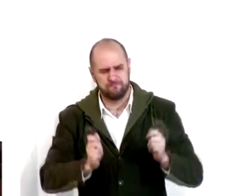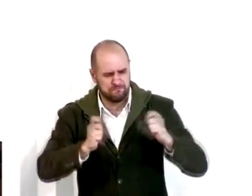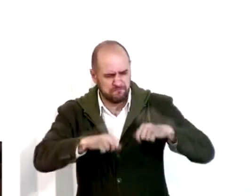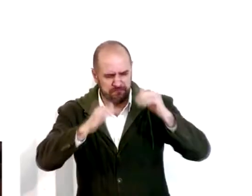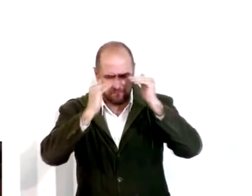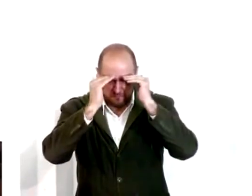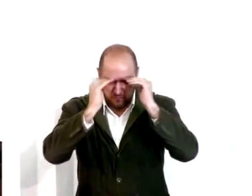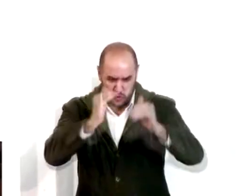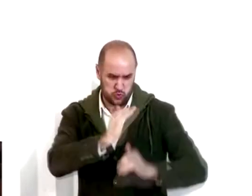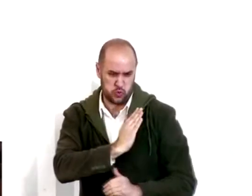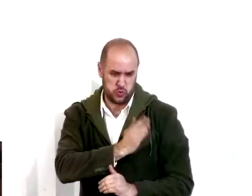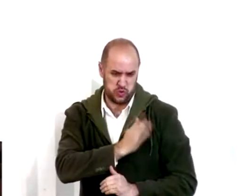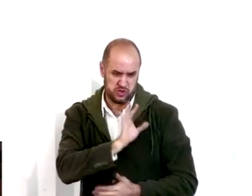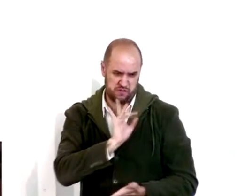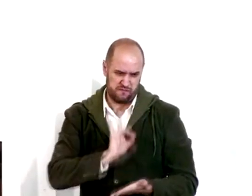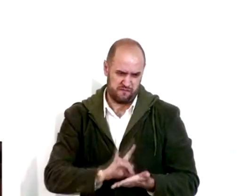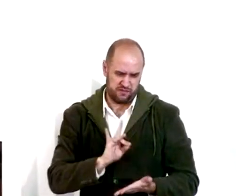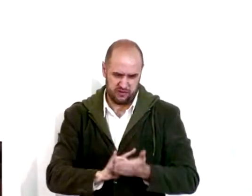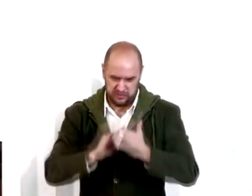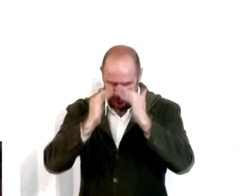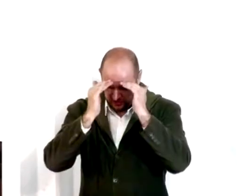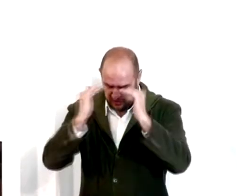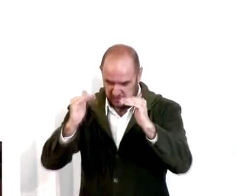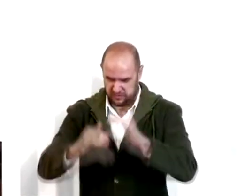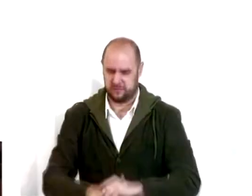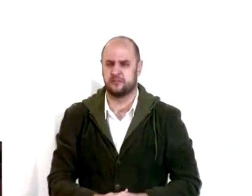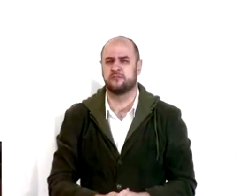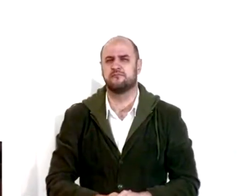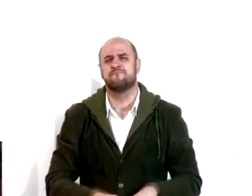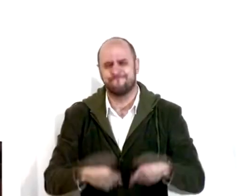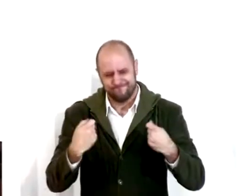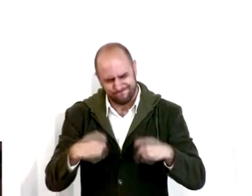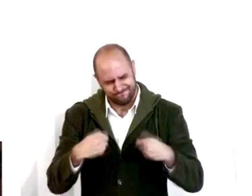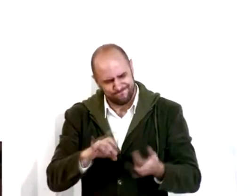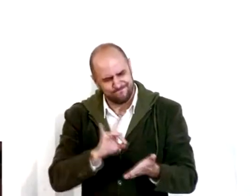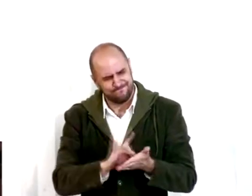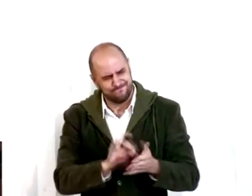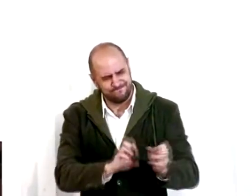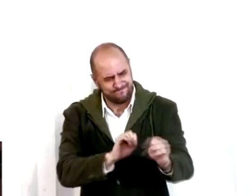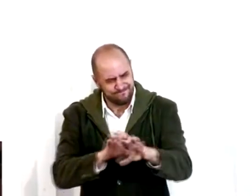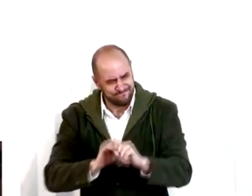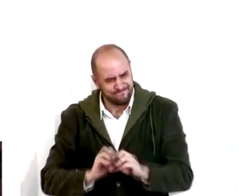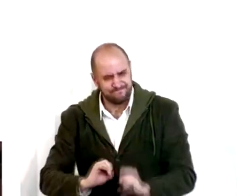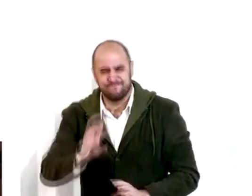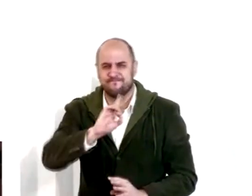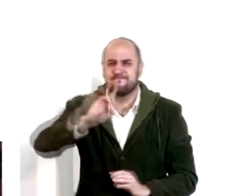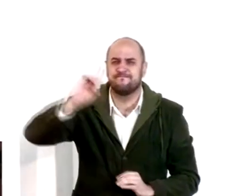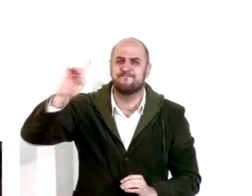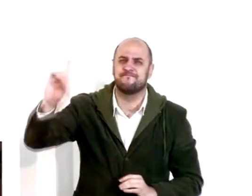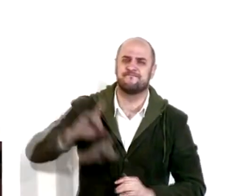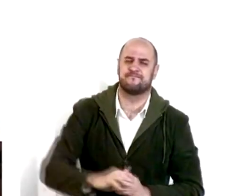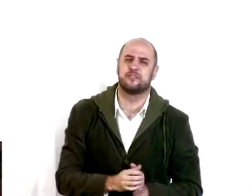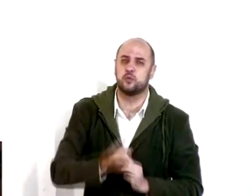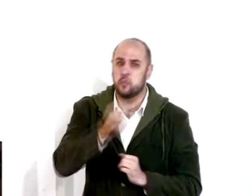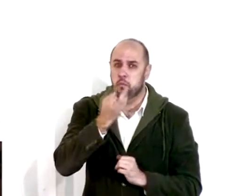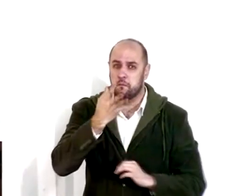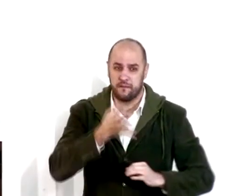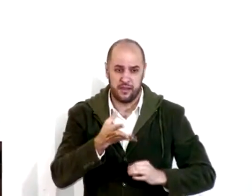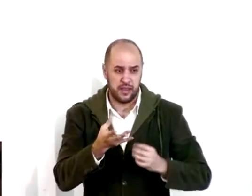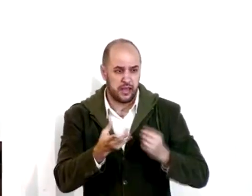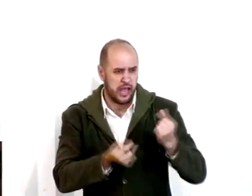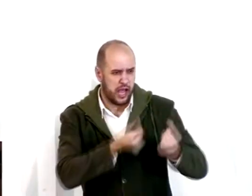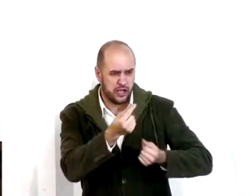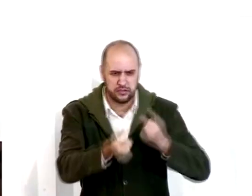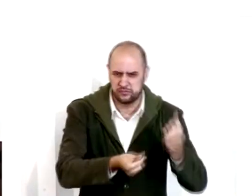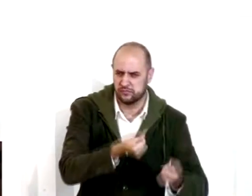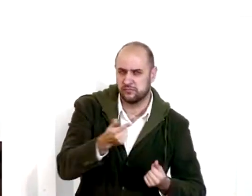temor no coração deles. Eles necessitam muito das instruções divinas, para bem administrarem no temor